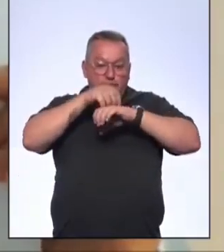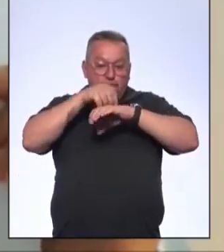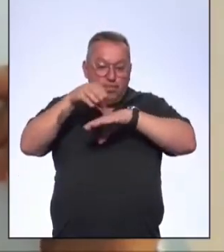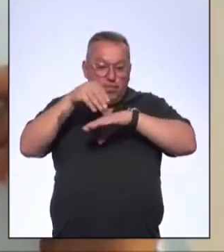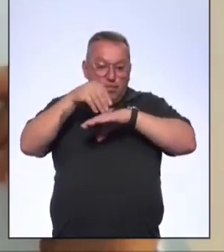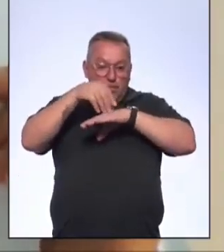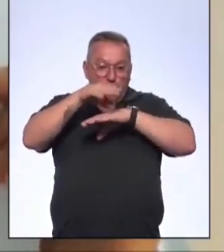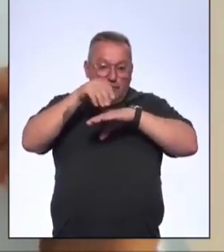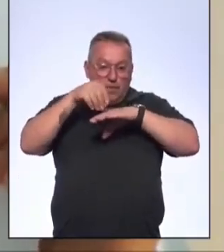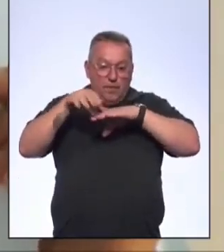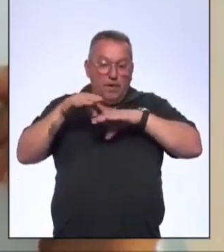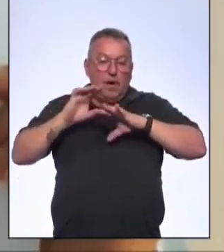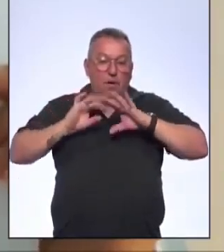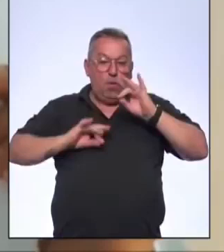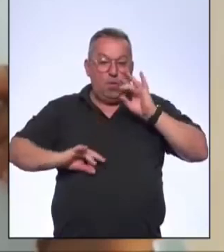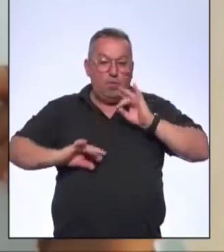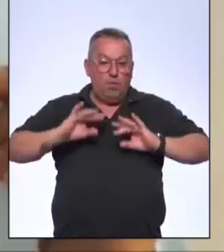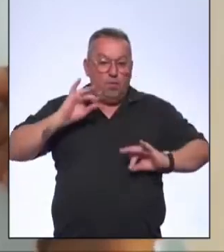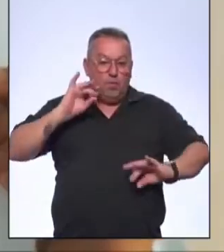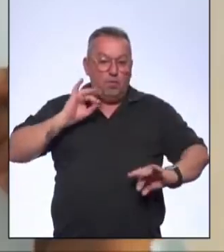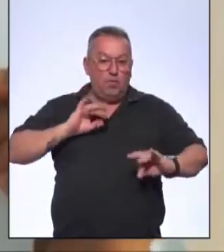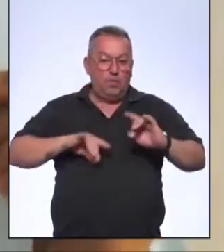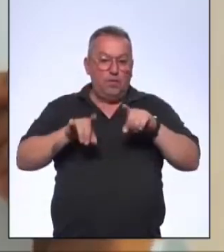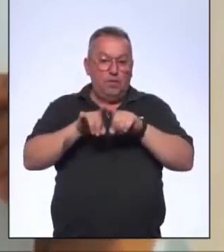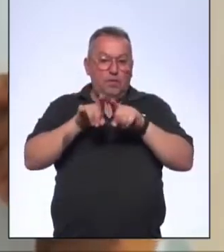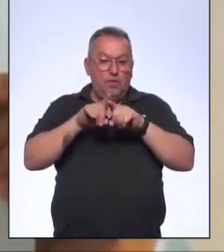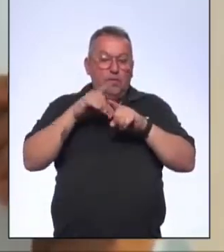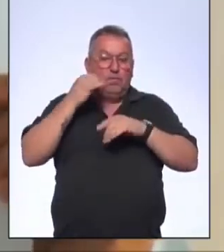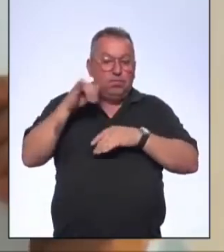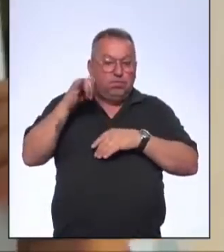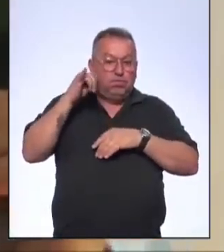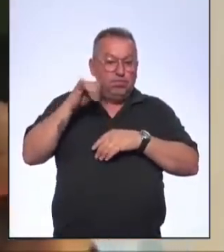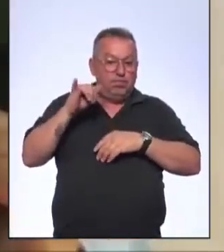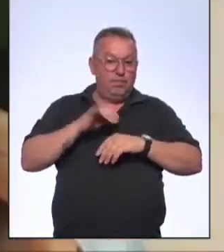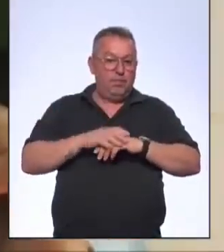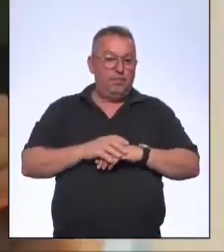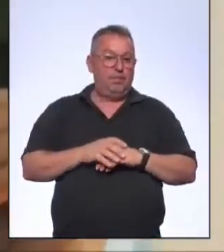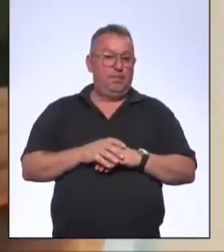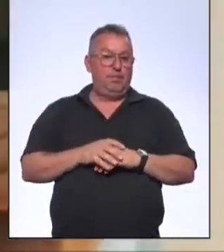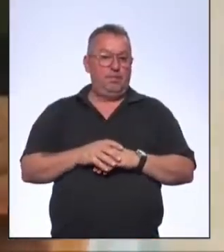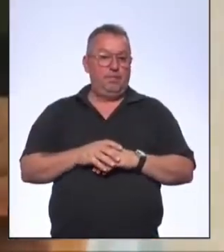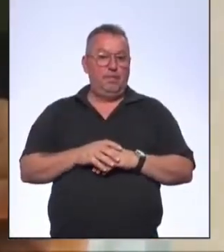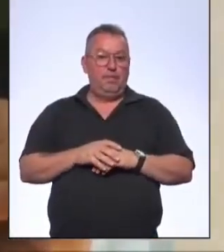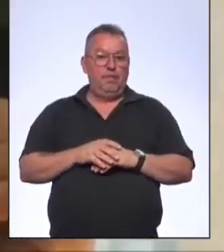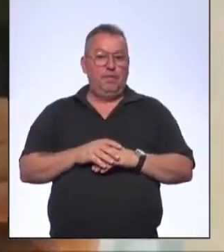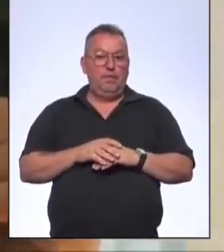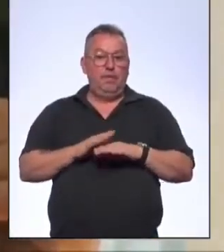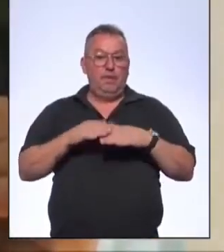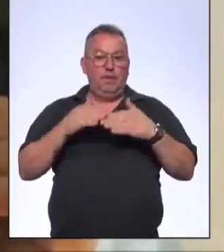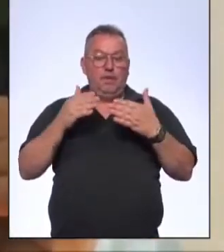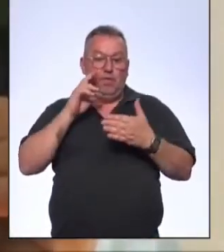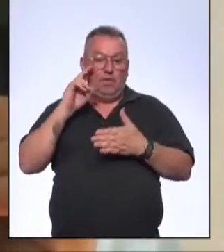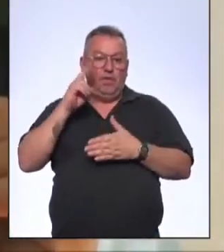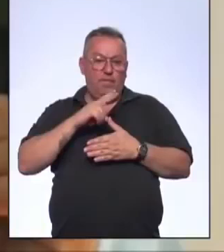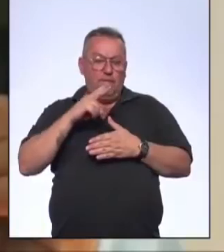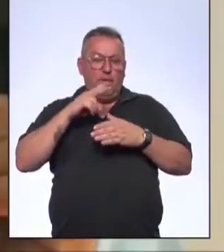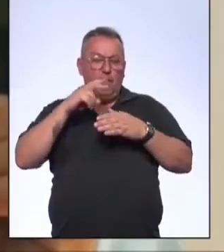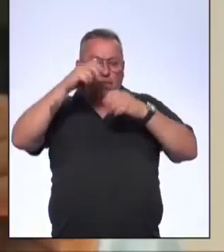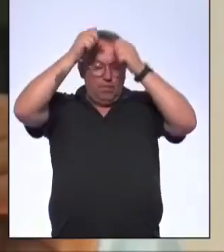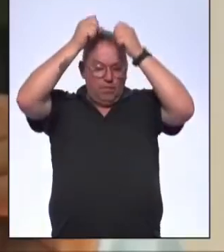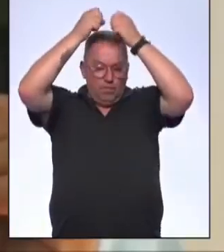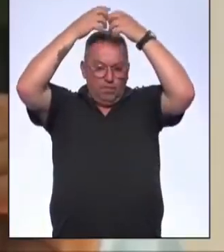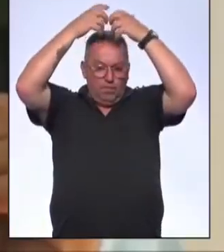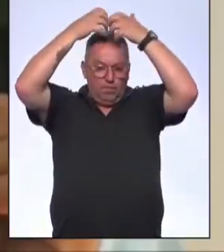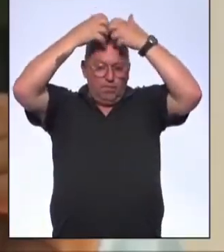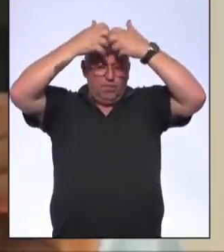neurotransmissores, que são os hormônios, e aqui vai passar impulso elétrico, tá bom? Então, ó, sistema nervoso,